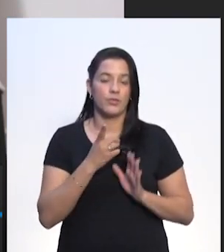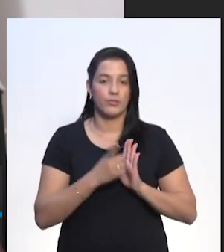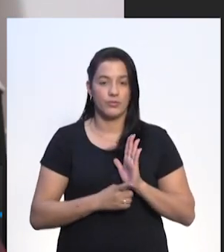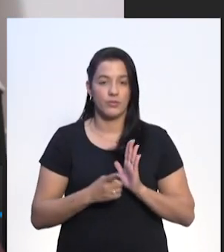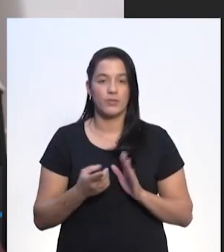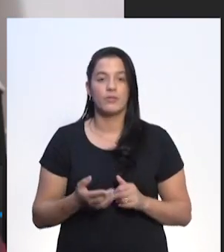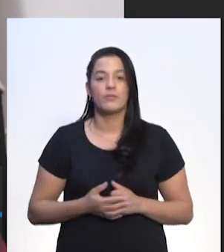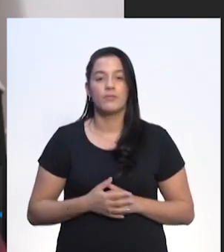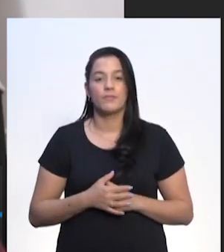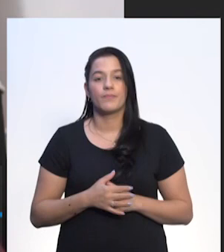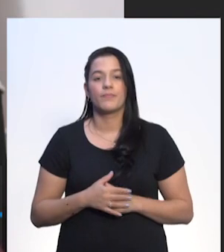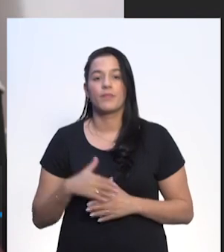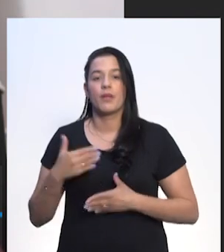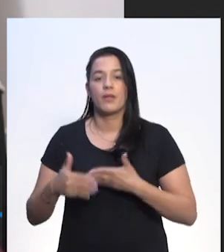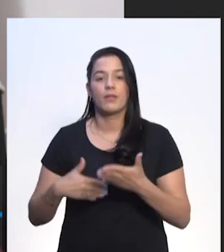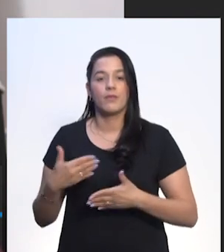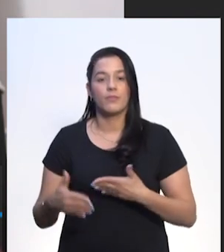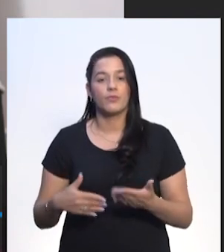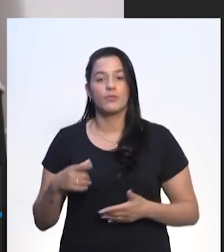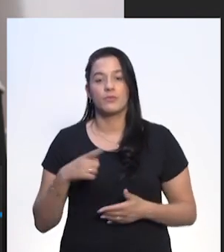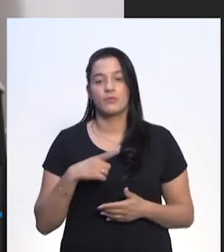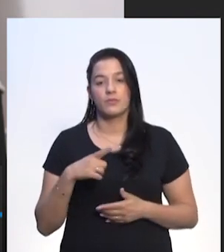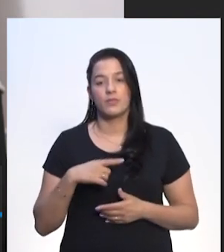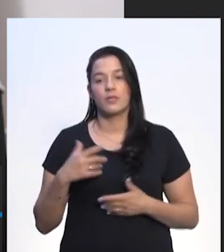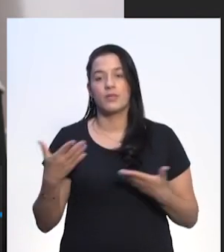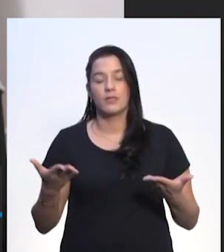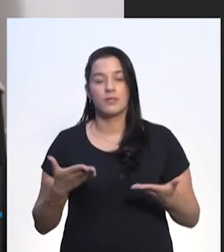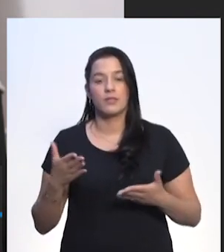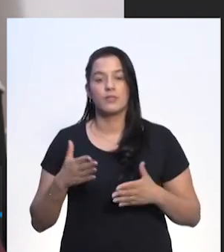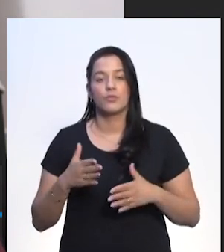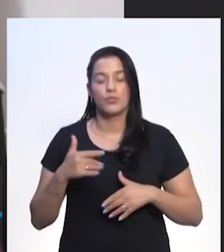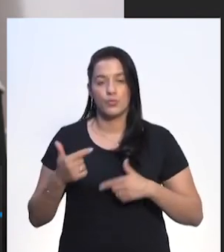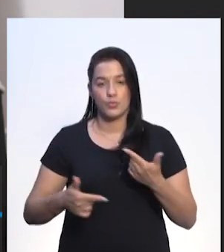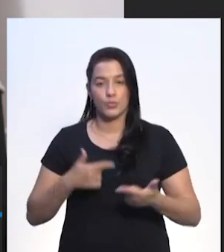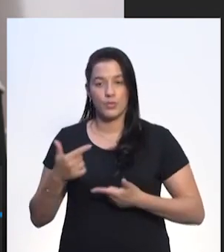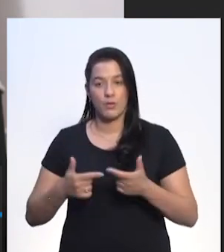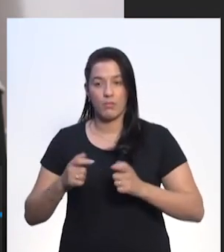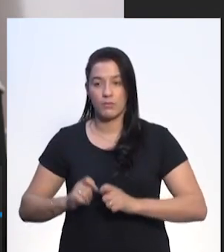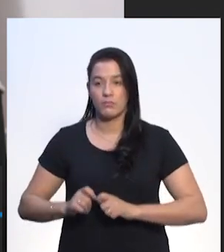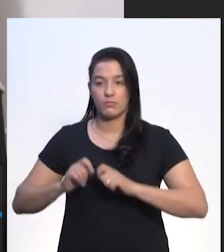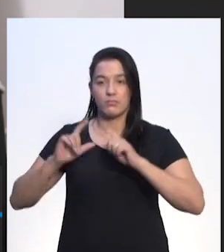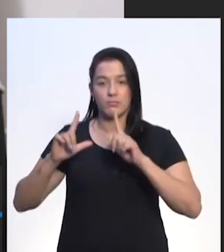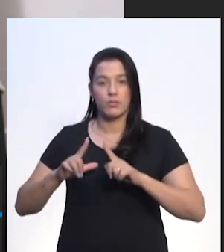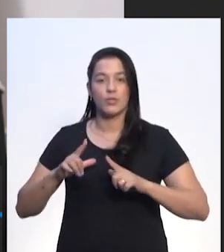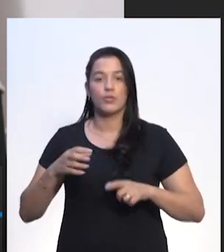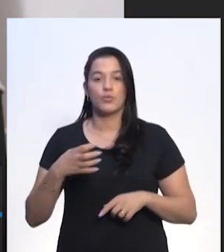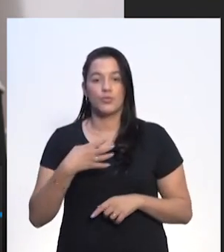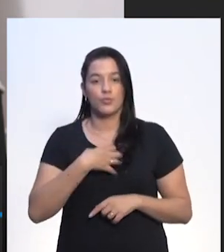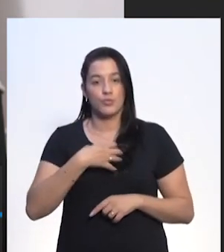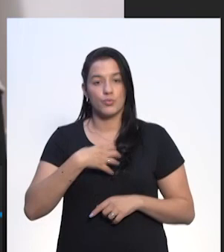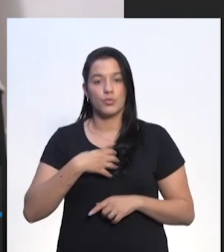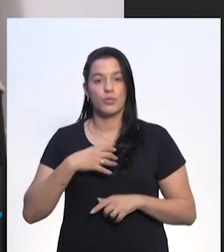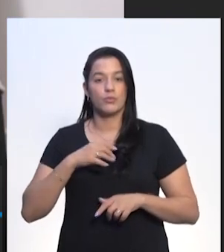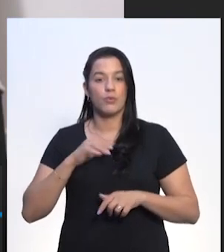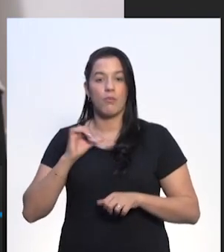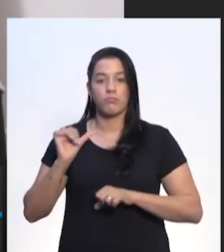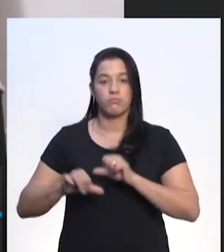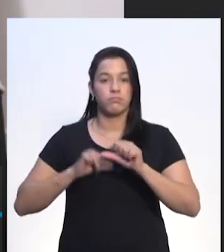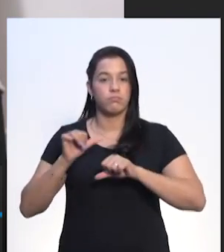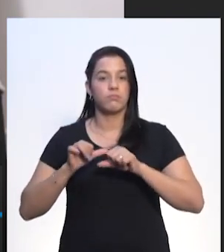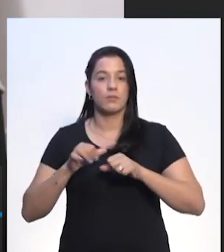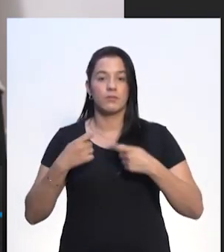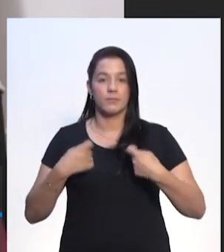e isso acaba fazendo com que, às vezes, o mercado informal cresça de uma maneira onde a maioria dos empregos formais começam a